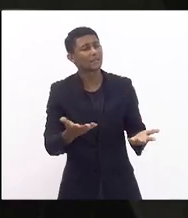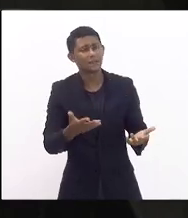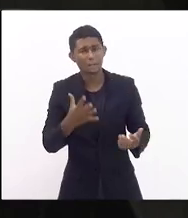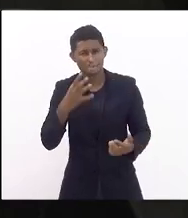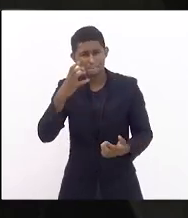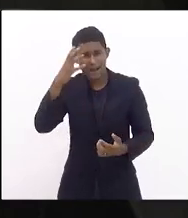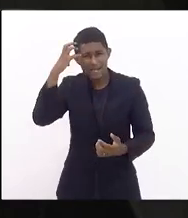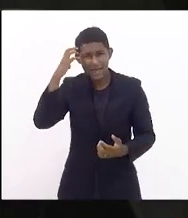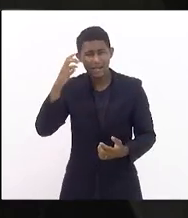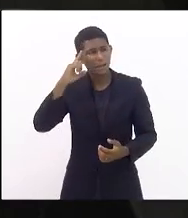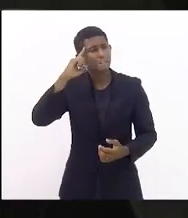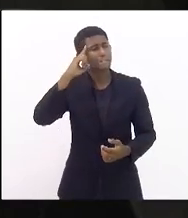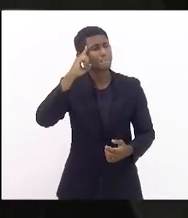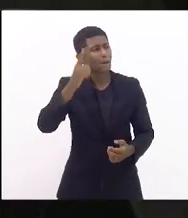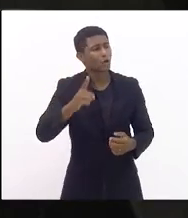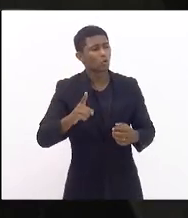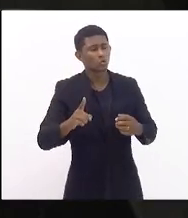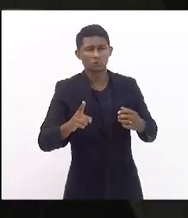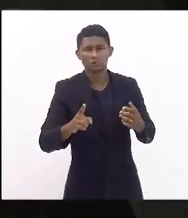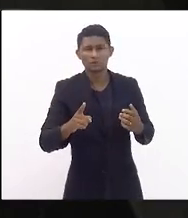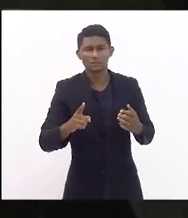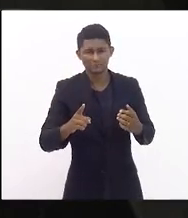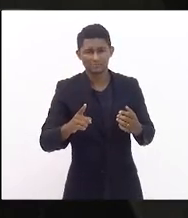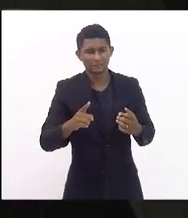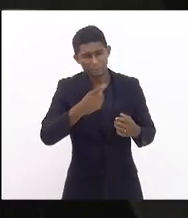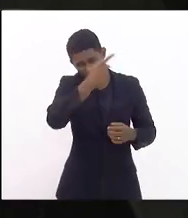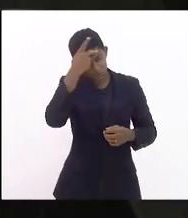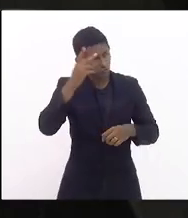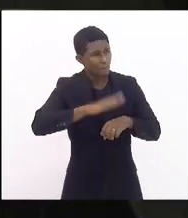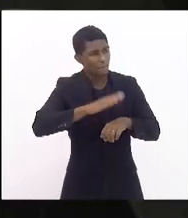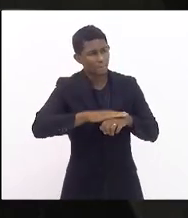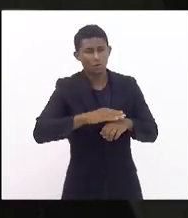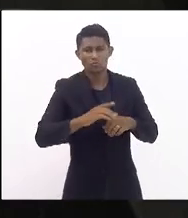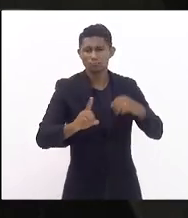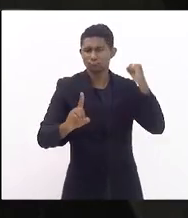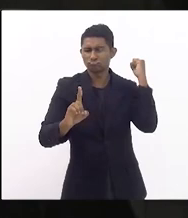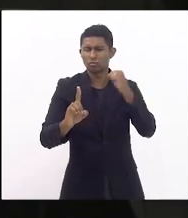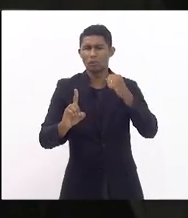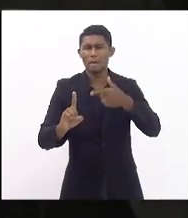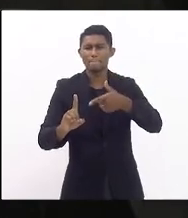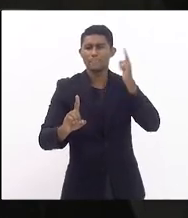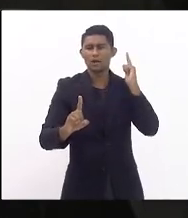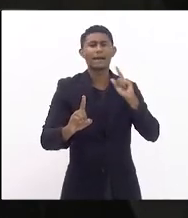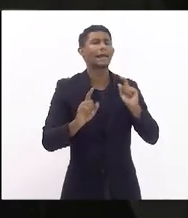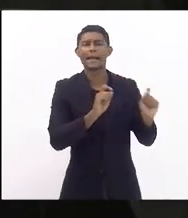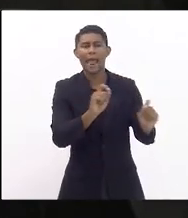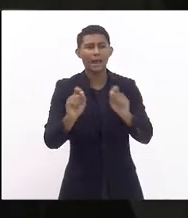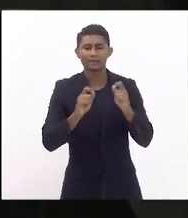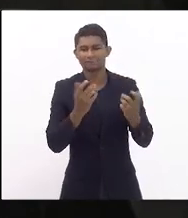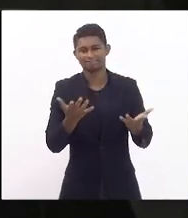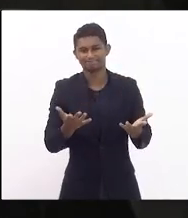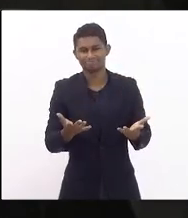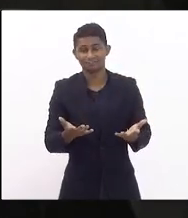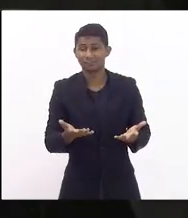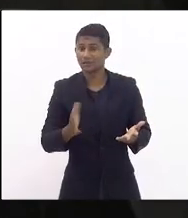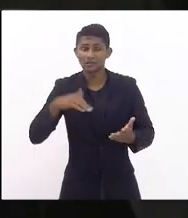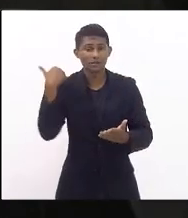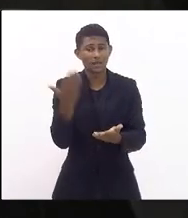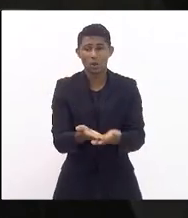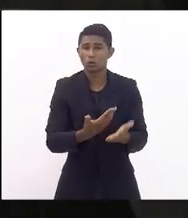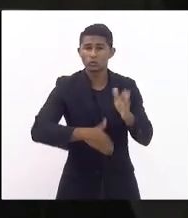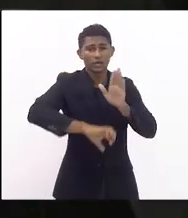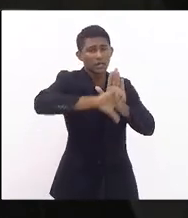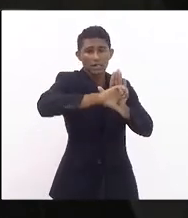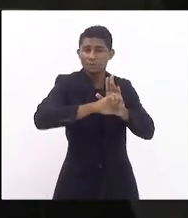tanta dificuldade de se chegar à elucidação desse crime, notadamente da definição